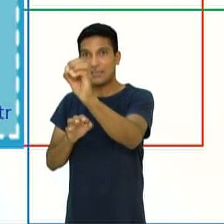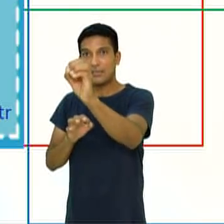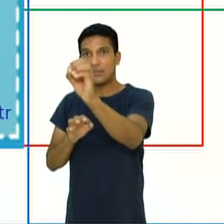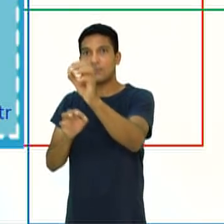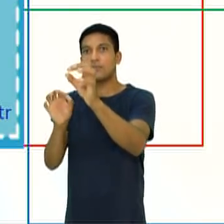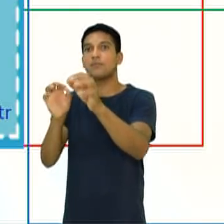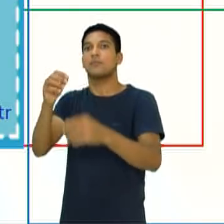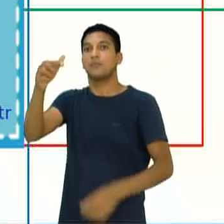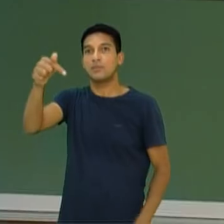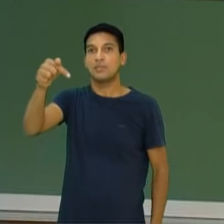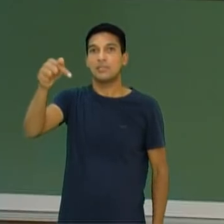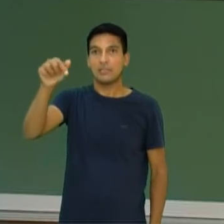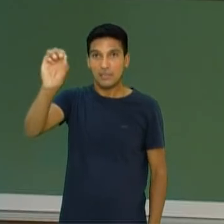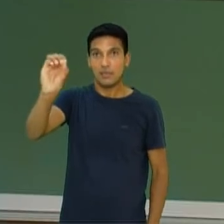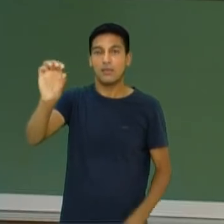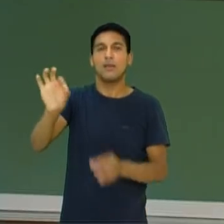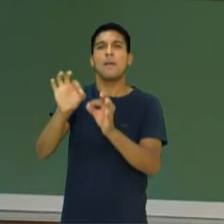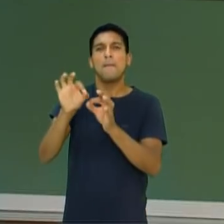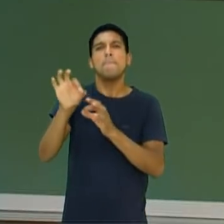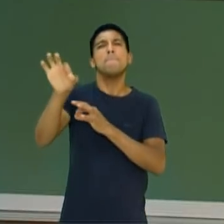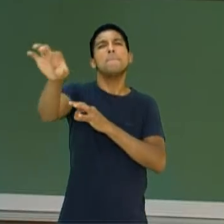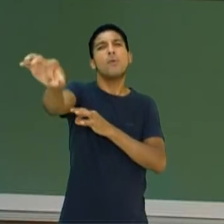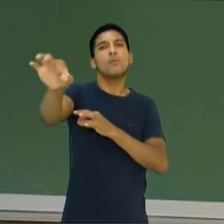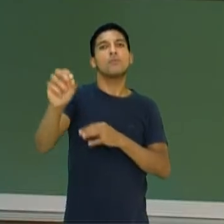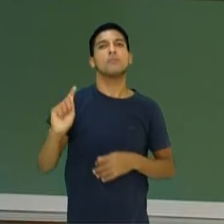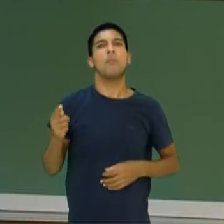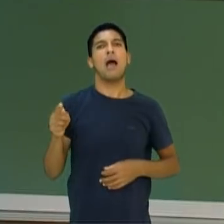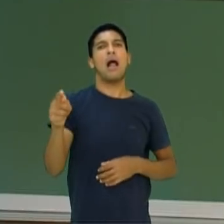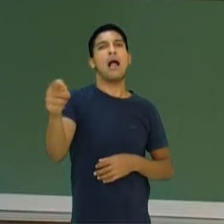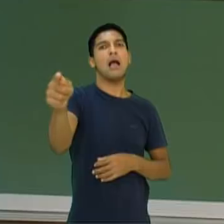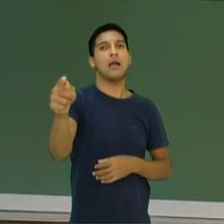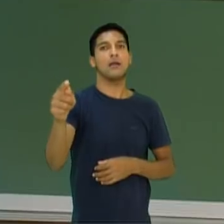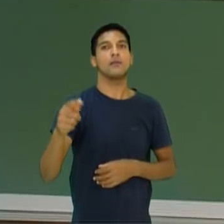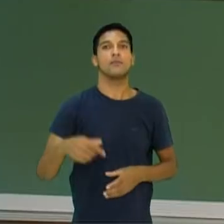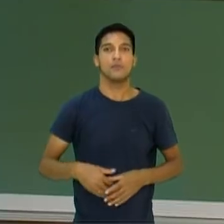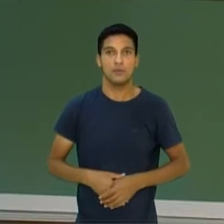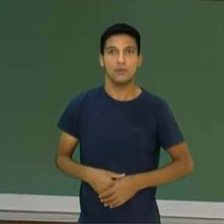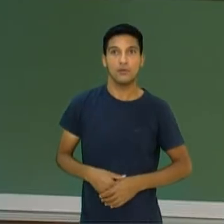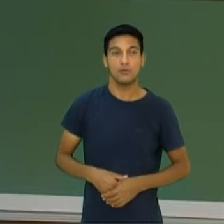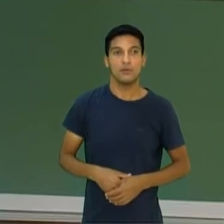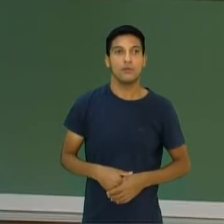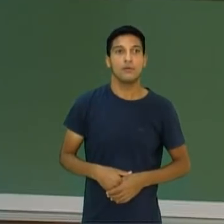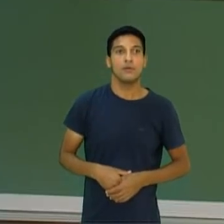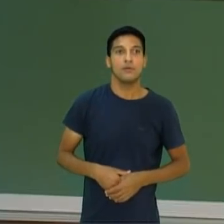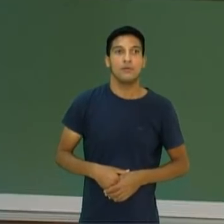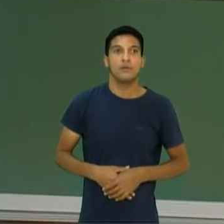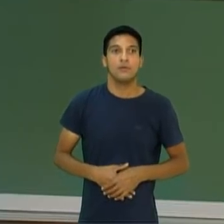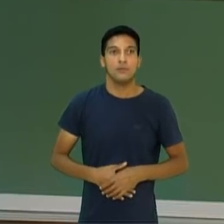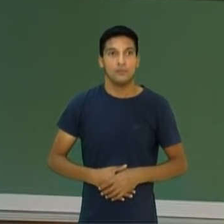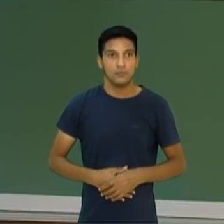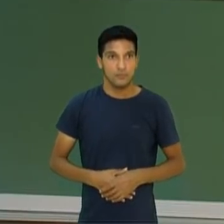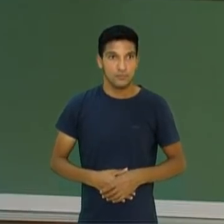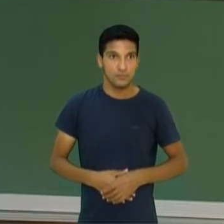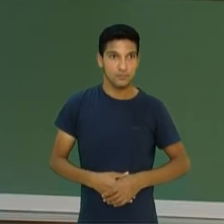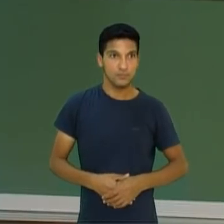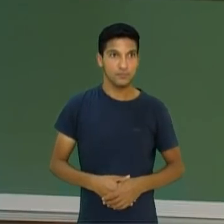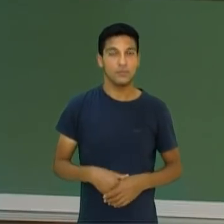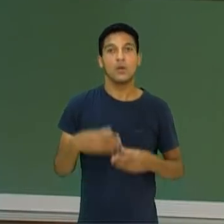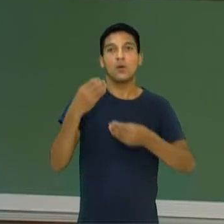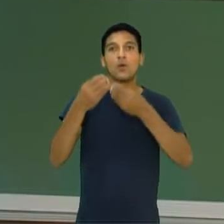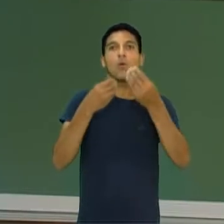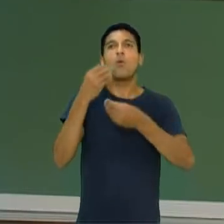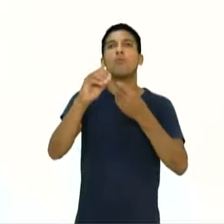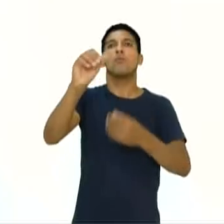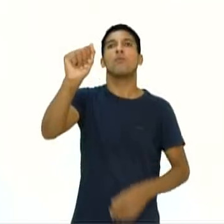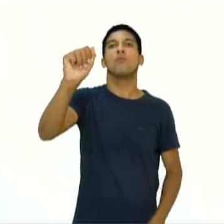arqueiro, ele atira flechas em todas as distâncias, certo? Como que é o alvo? Então, vamos